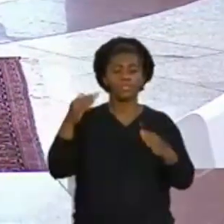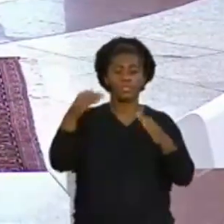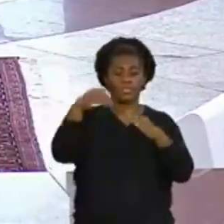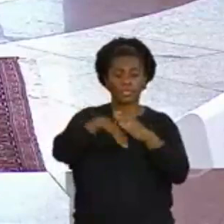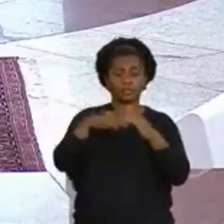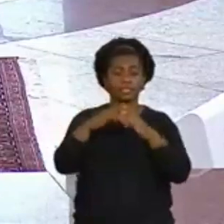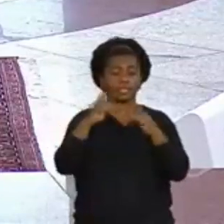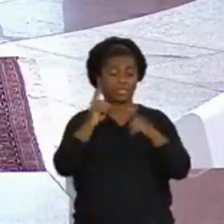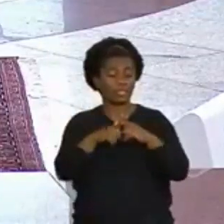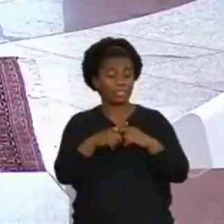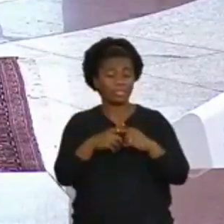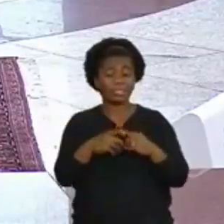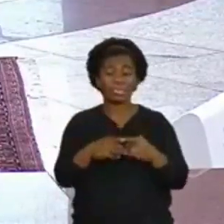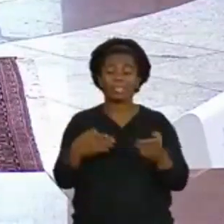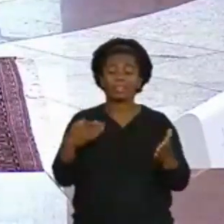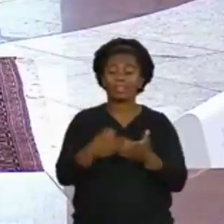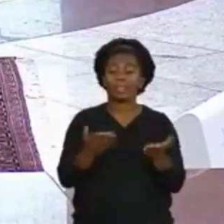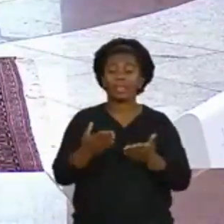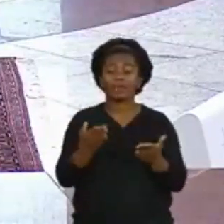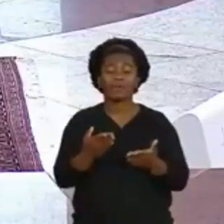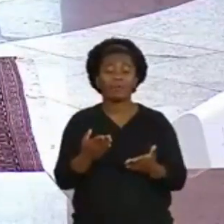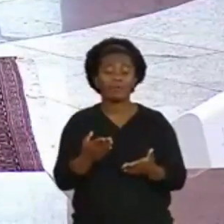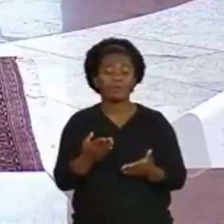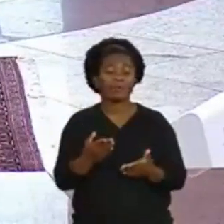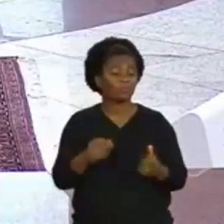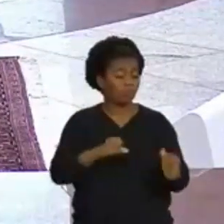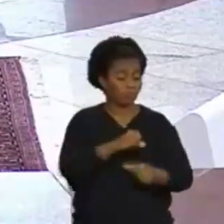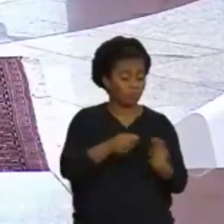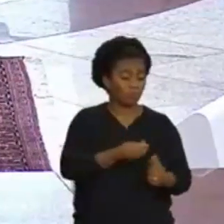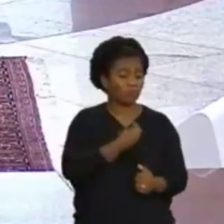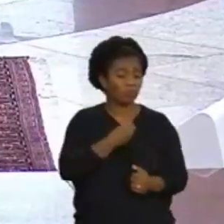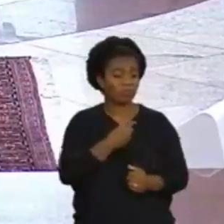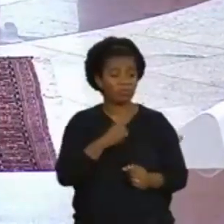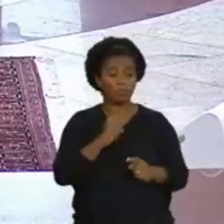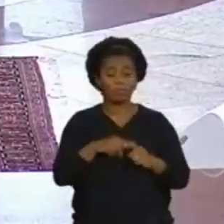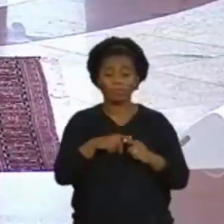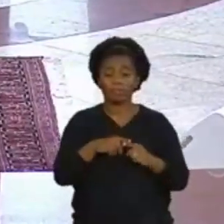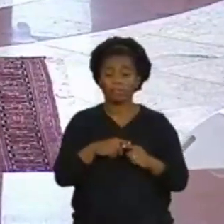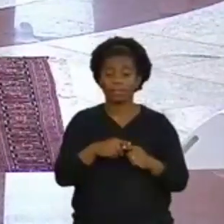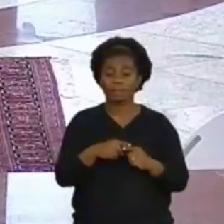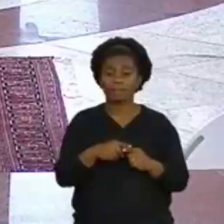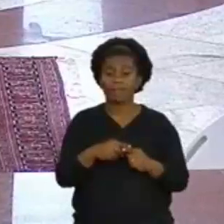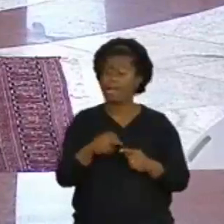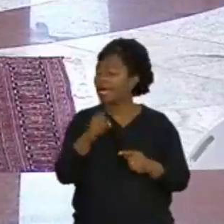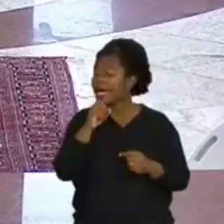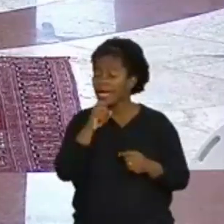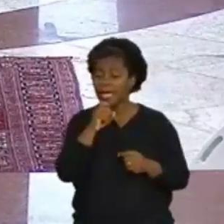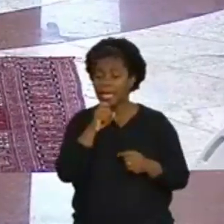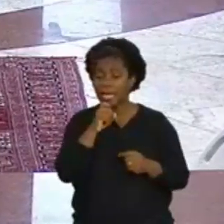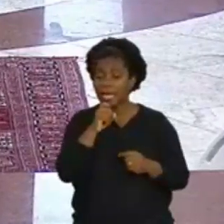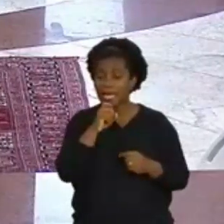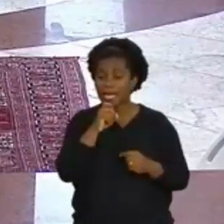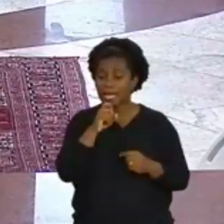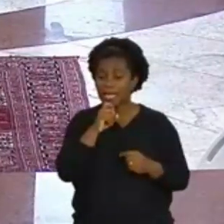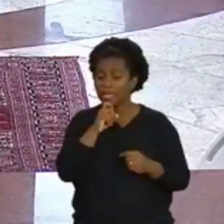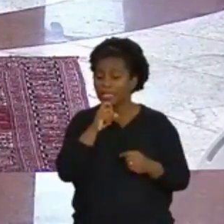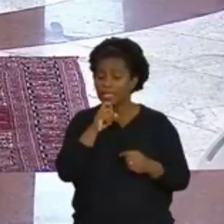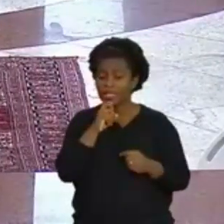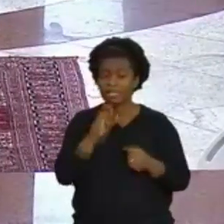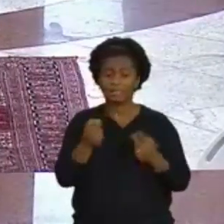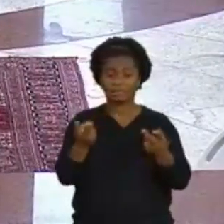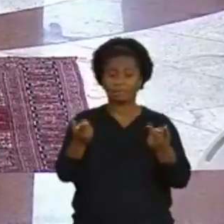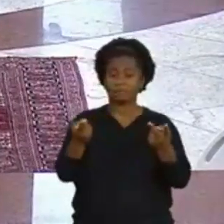não mudou de vida e não vai mudar de vida até que a ficha caia e ela entenda que ela